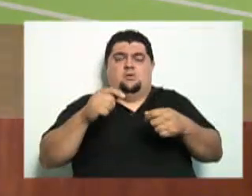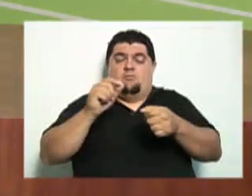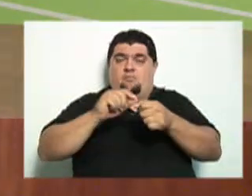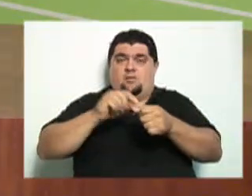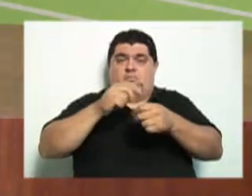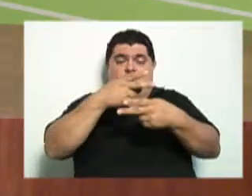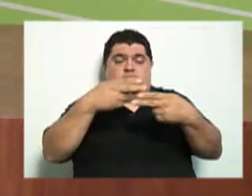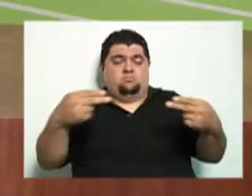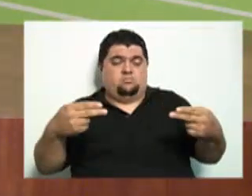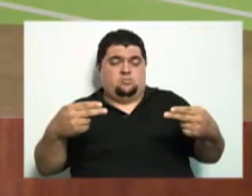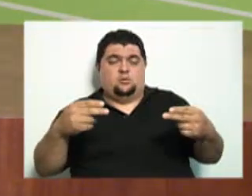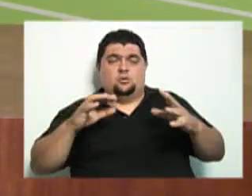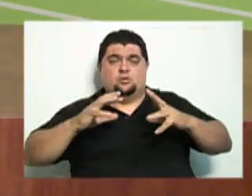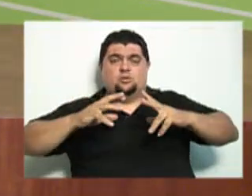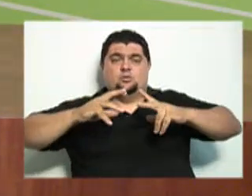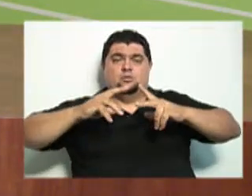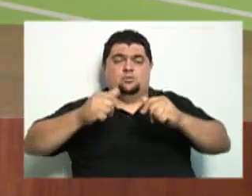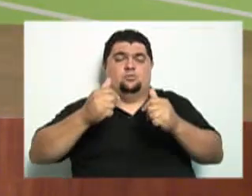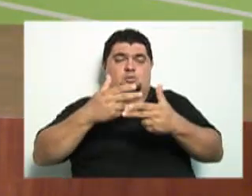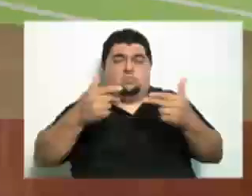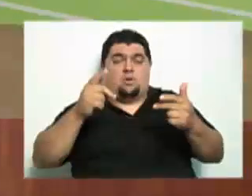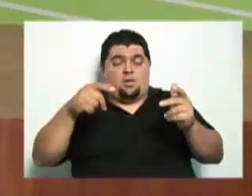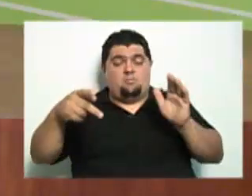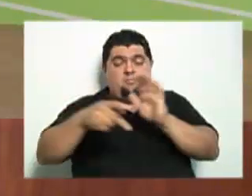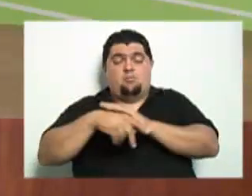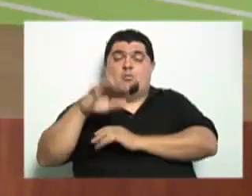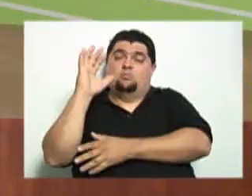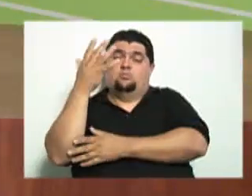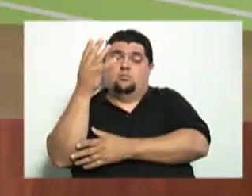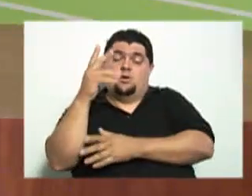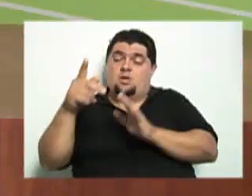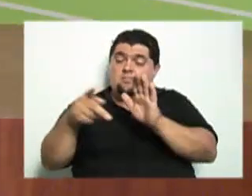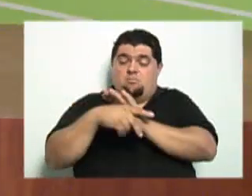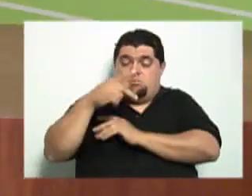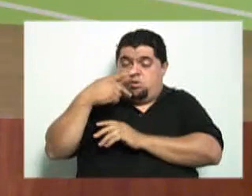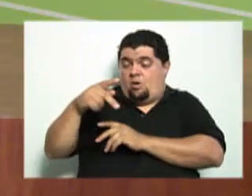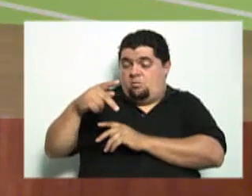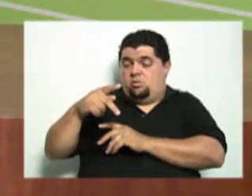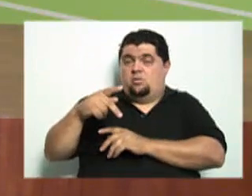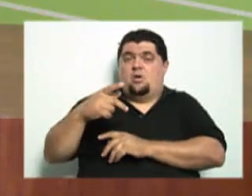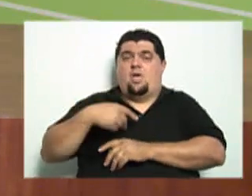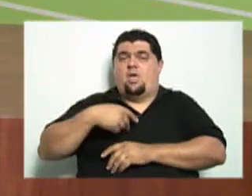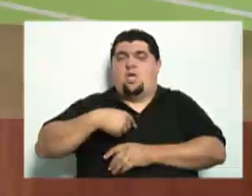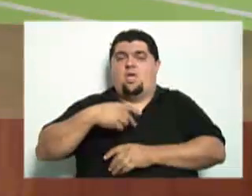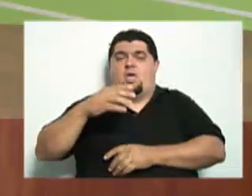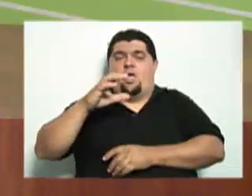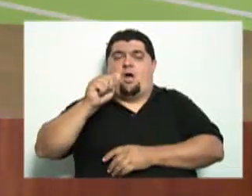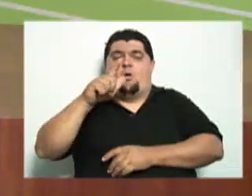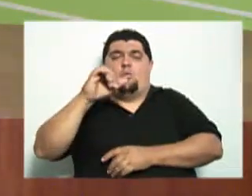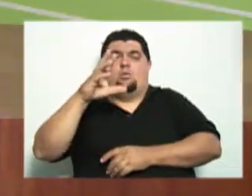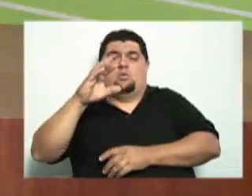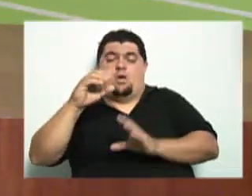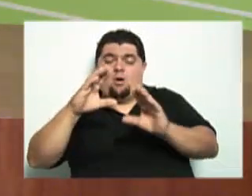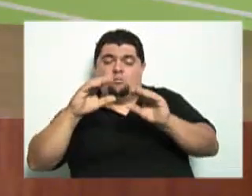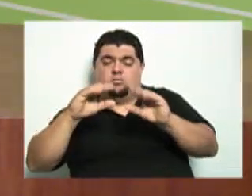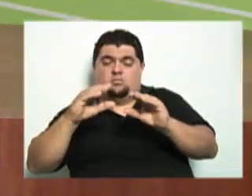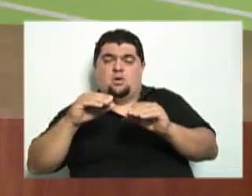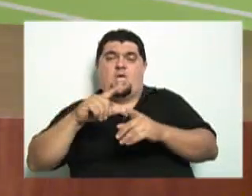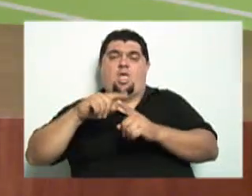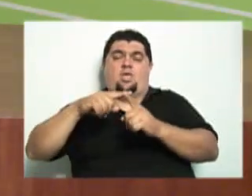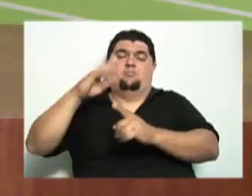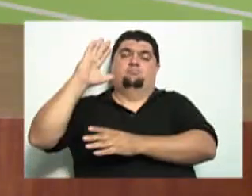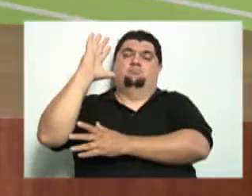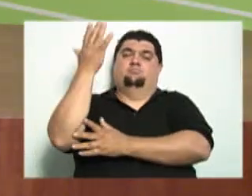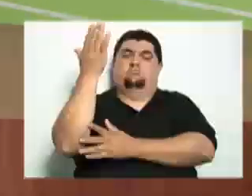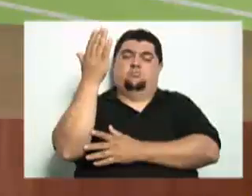matéria-prima. E toda matéria-prima vem da natureza, que são os recursos naturais. É o algodão para as nossas roupas, é a madeira,